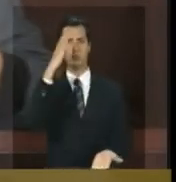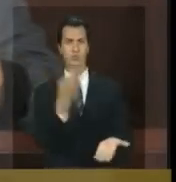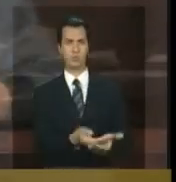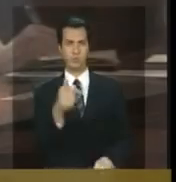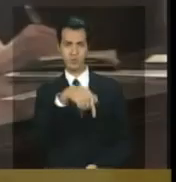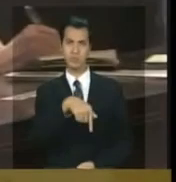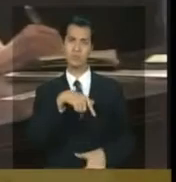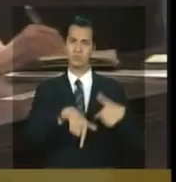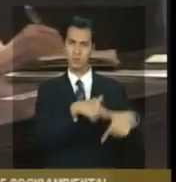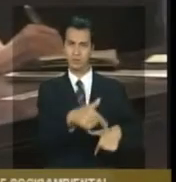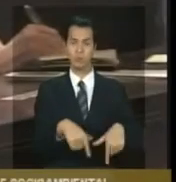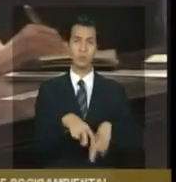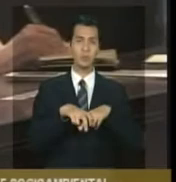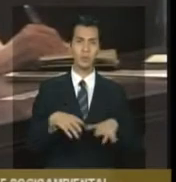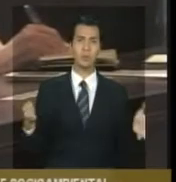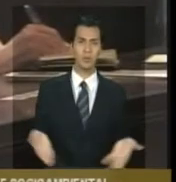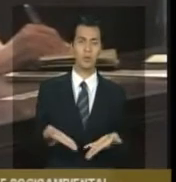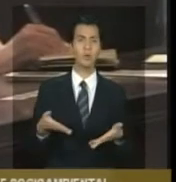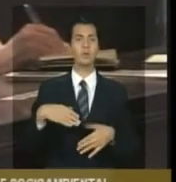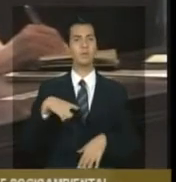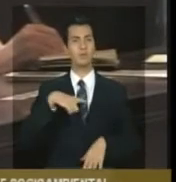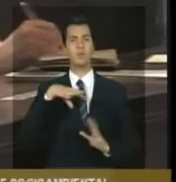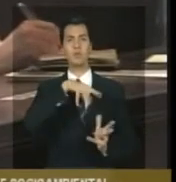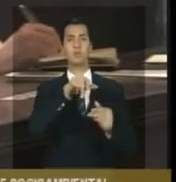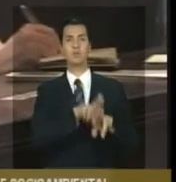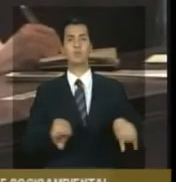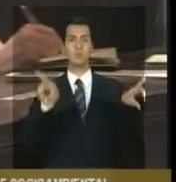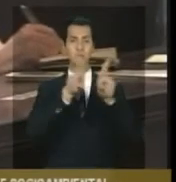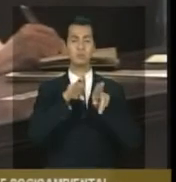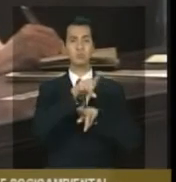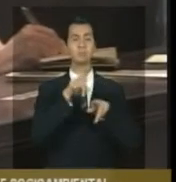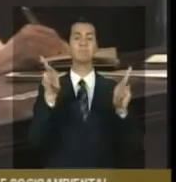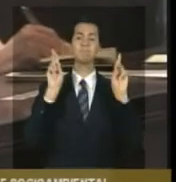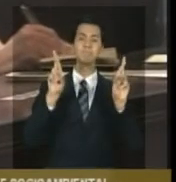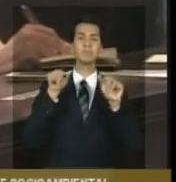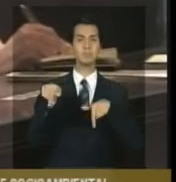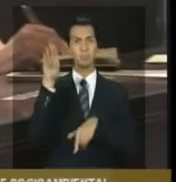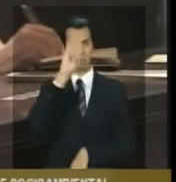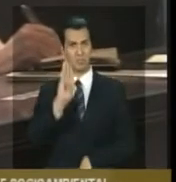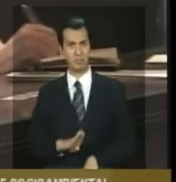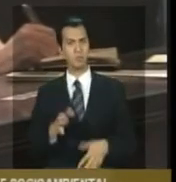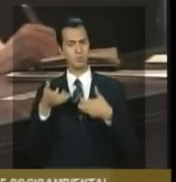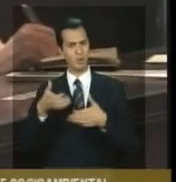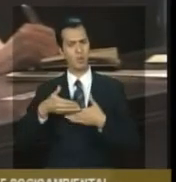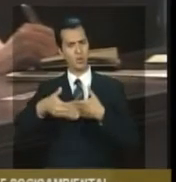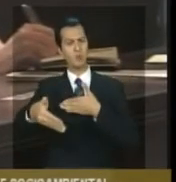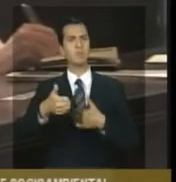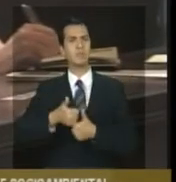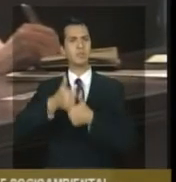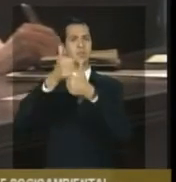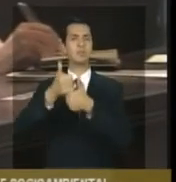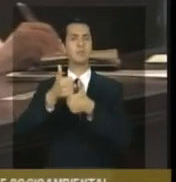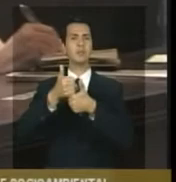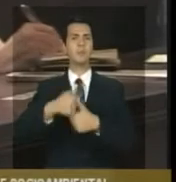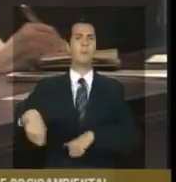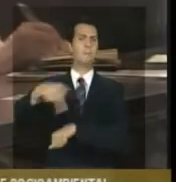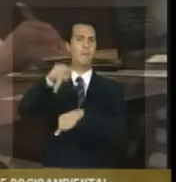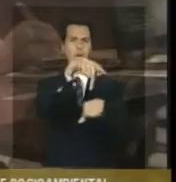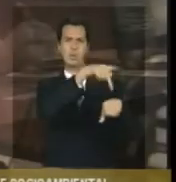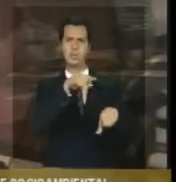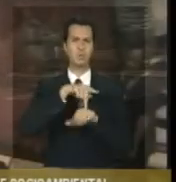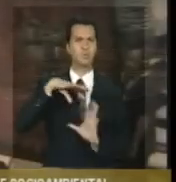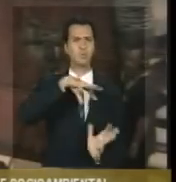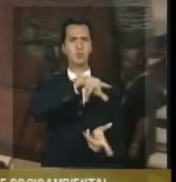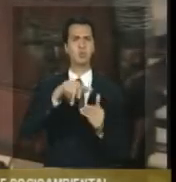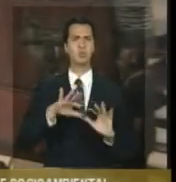a expectativa pelas Nações Unidas de uma liderança de fazer juntar todos os países. Não é porque